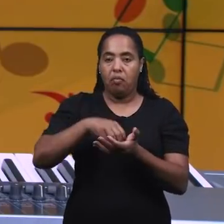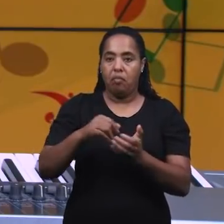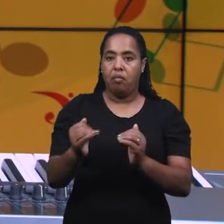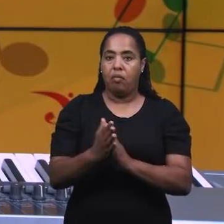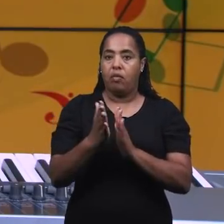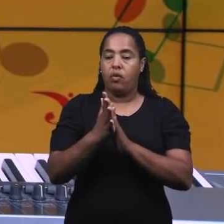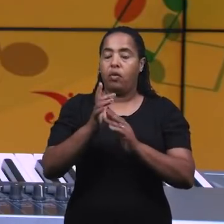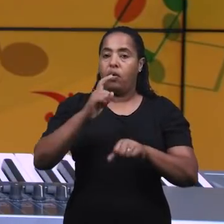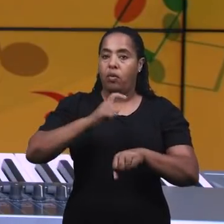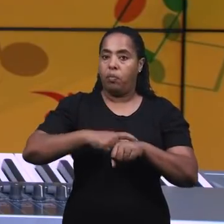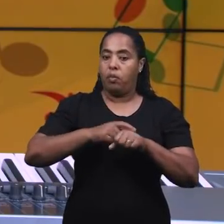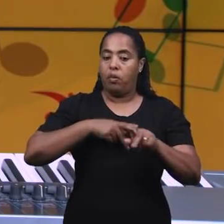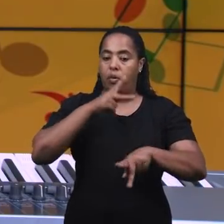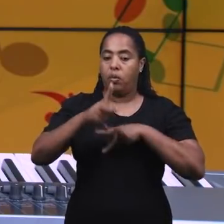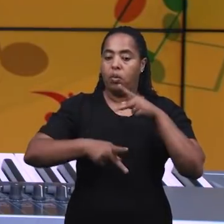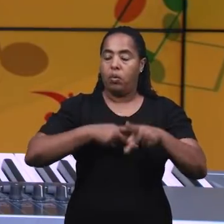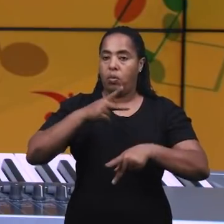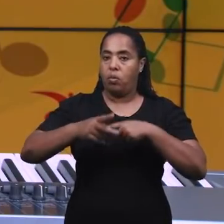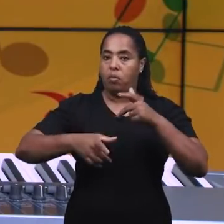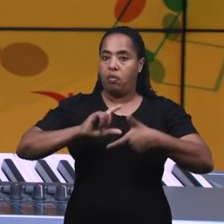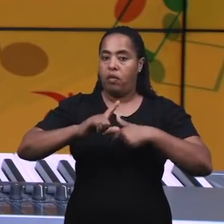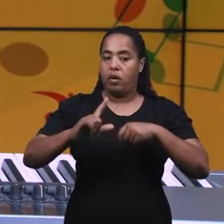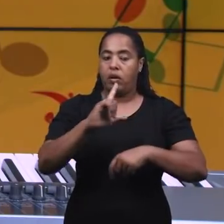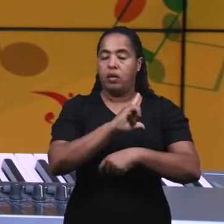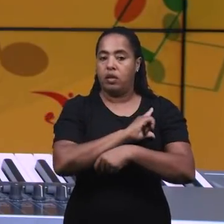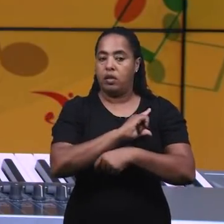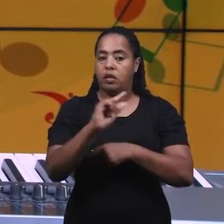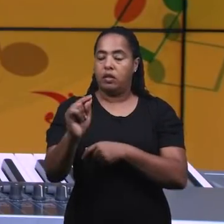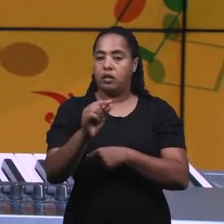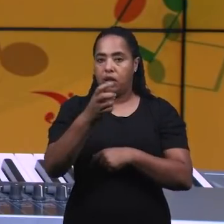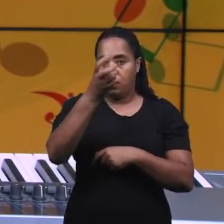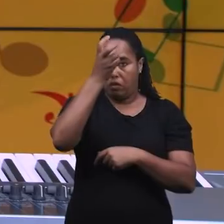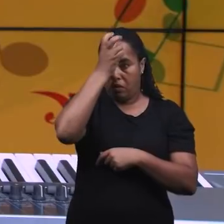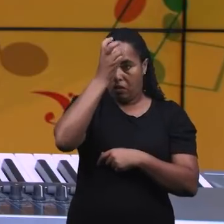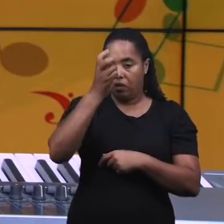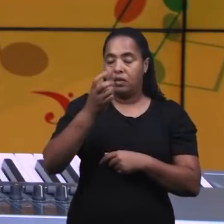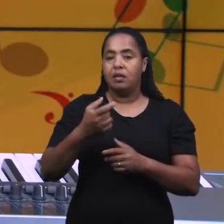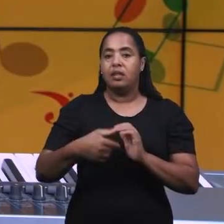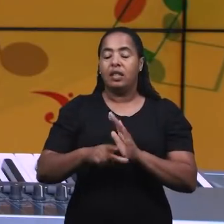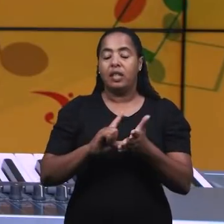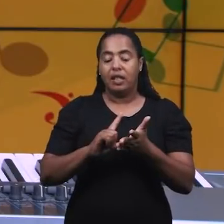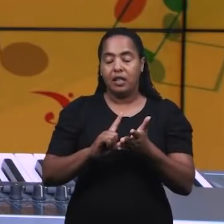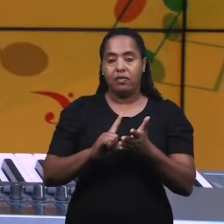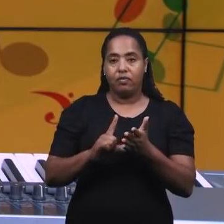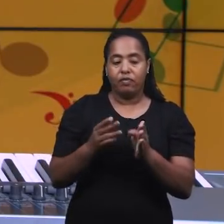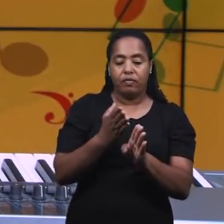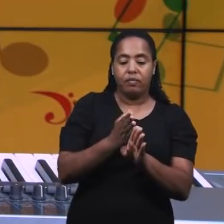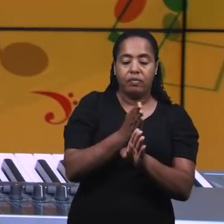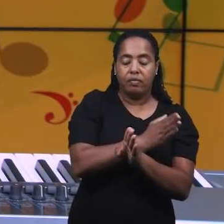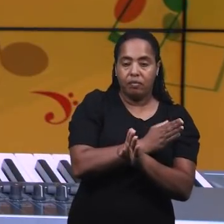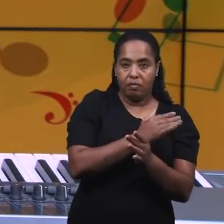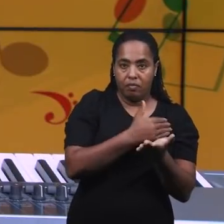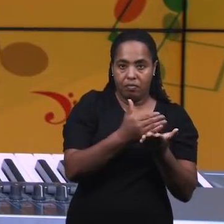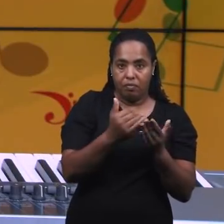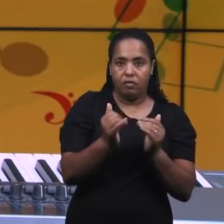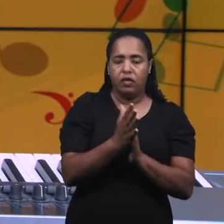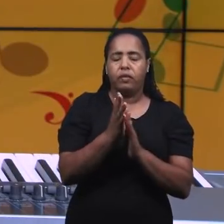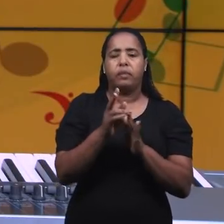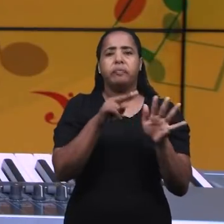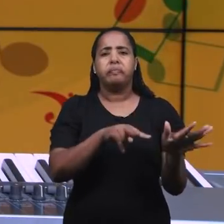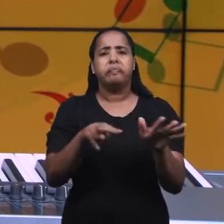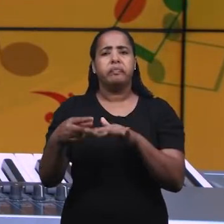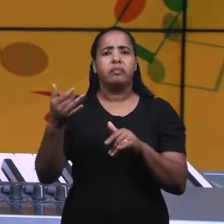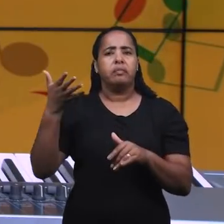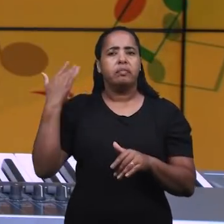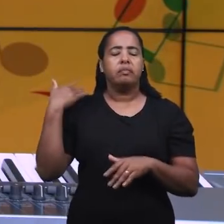quando Israel saiu do Egito, antes de retornar ao início do louvor. E na semana passada, a